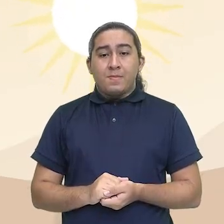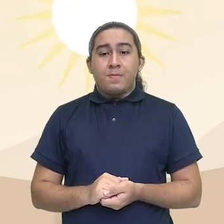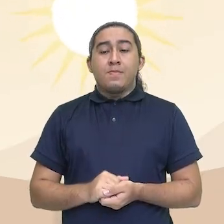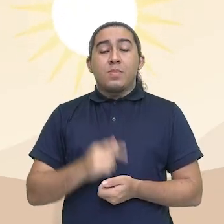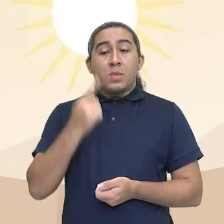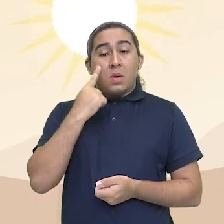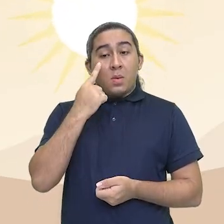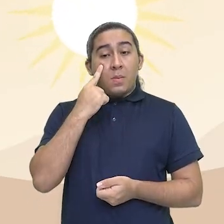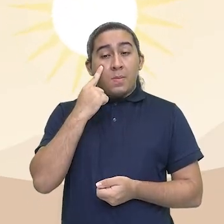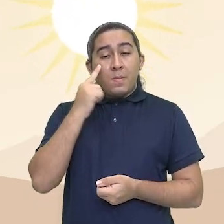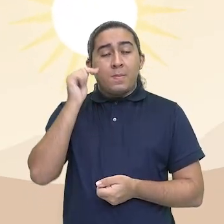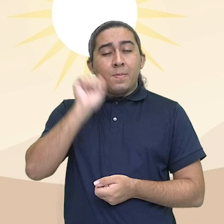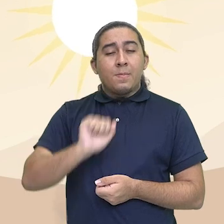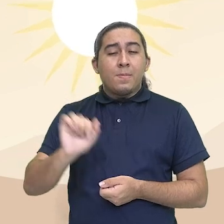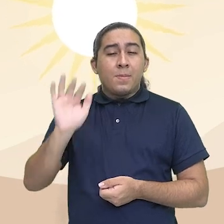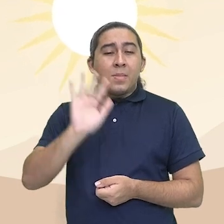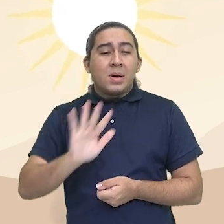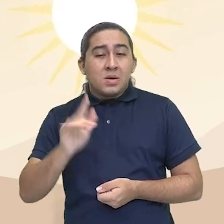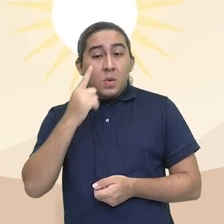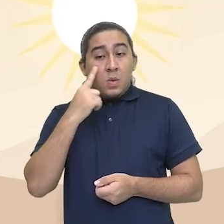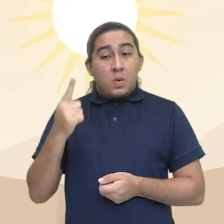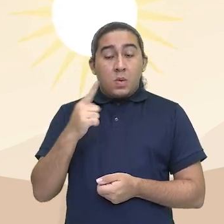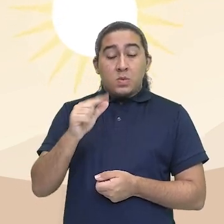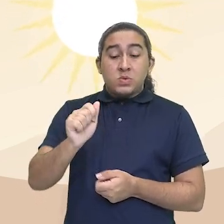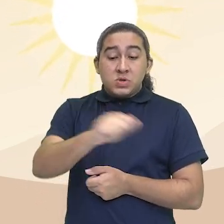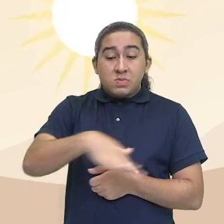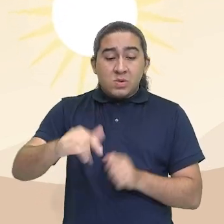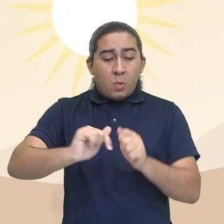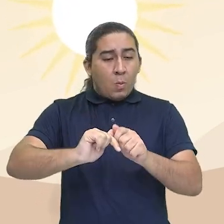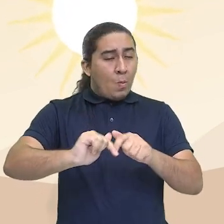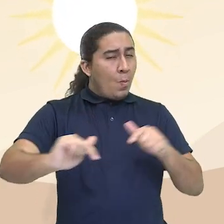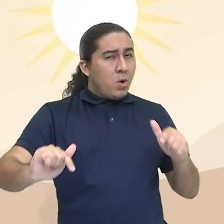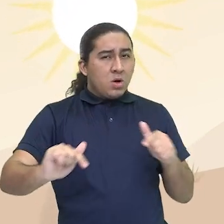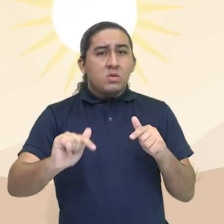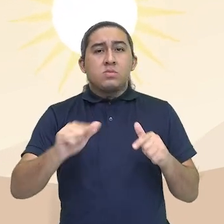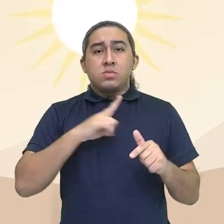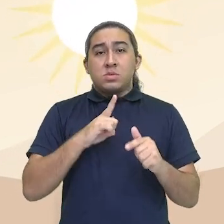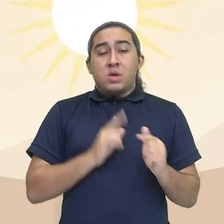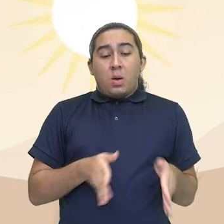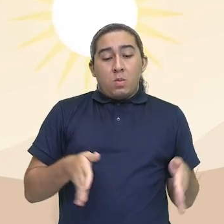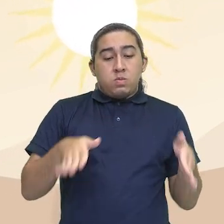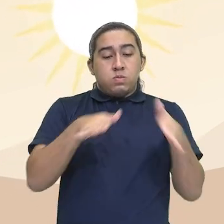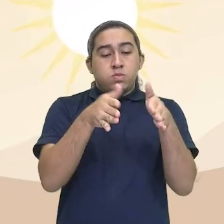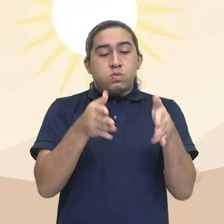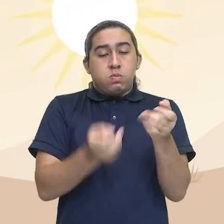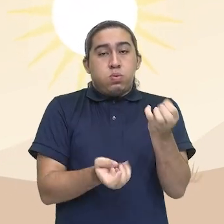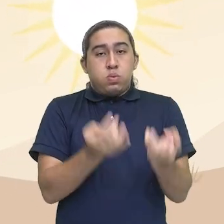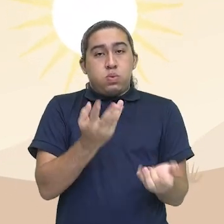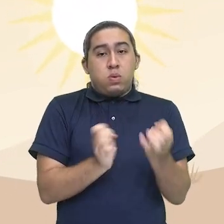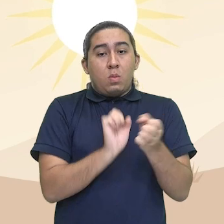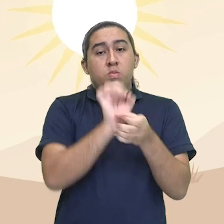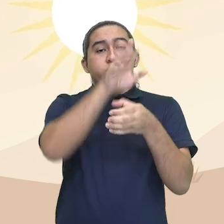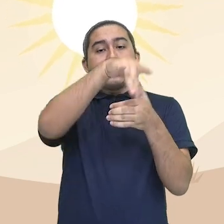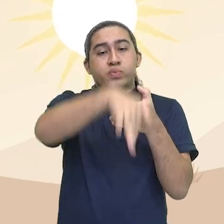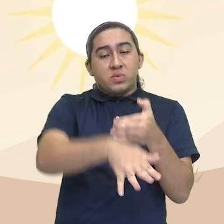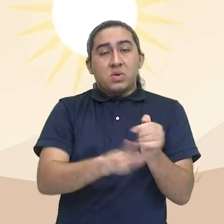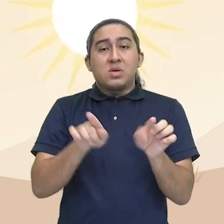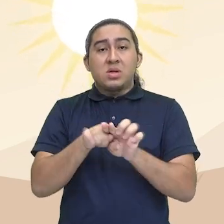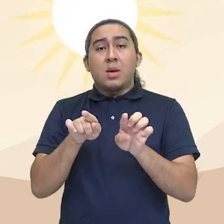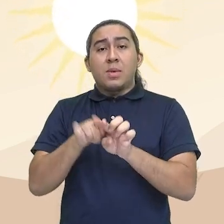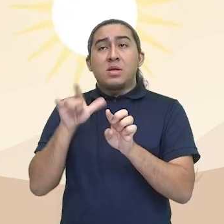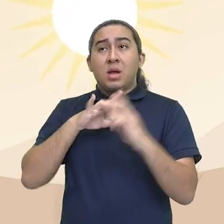Então, imagine um ambiente inóspito, né, com muito vulcanismo, atividade vulcânica,